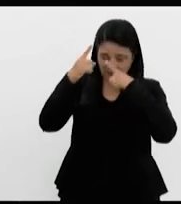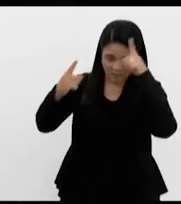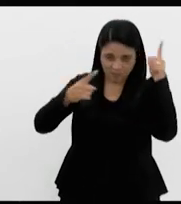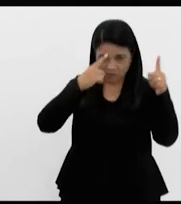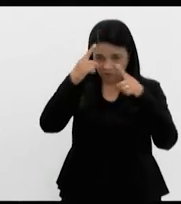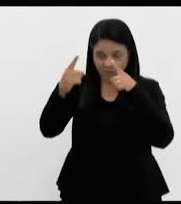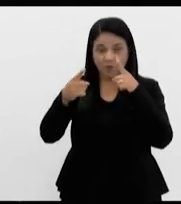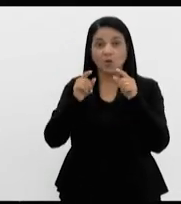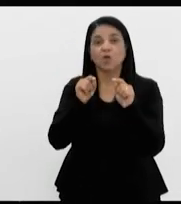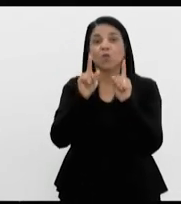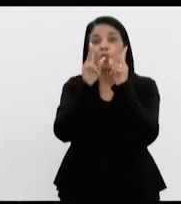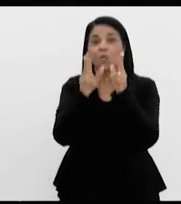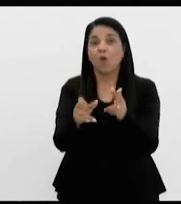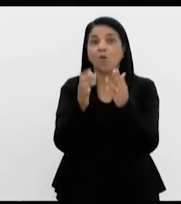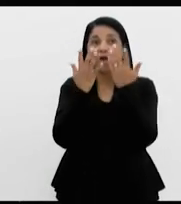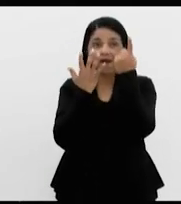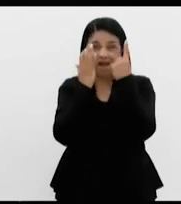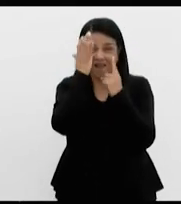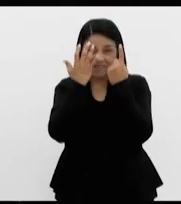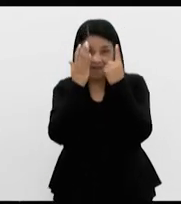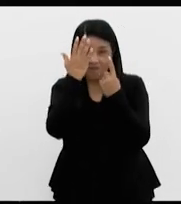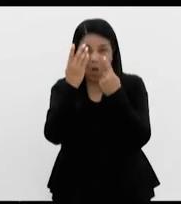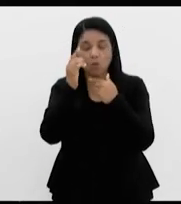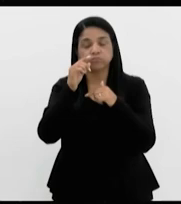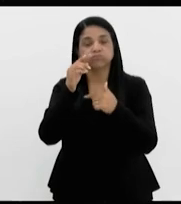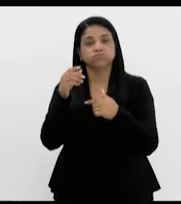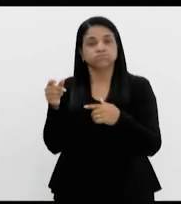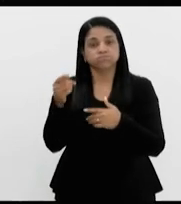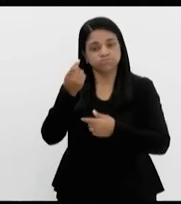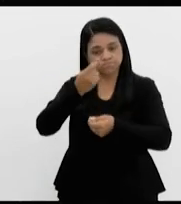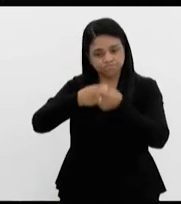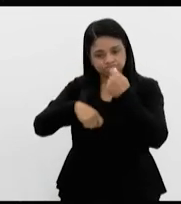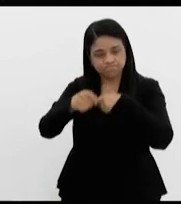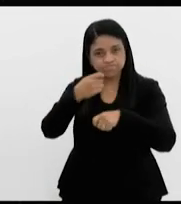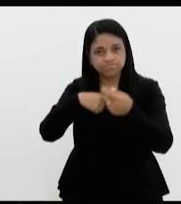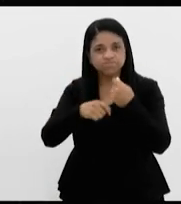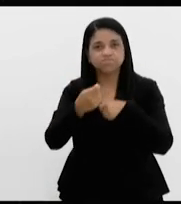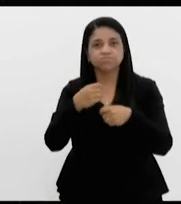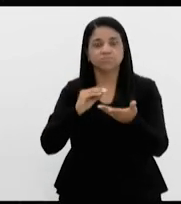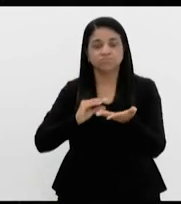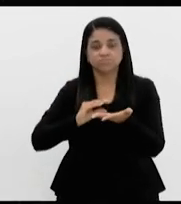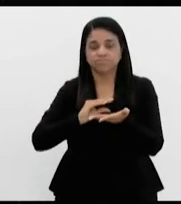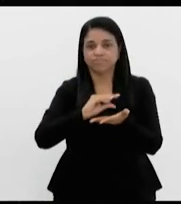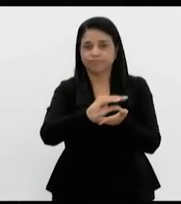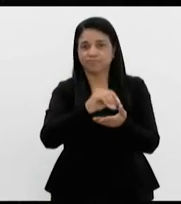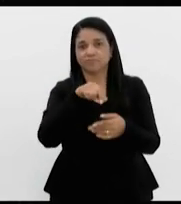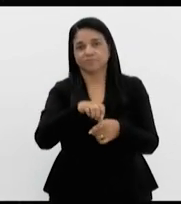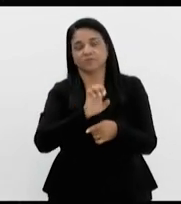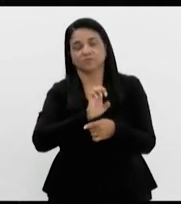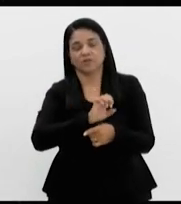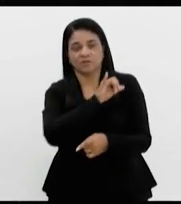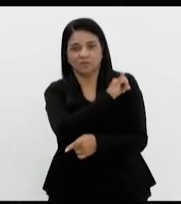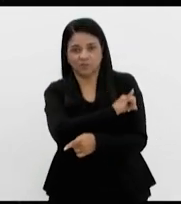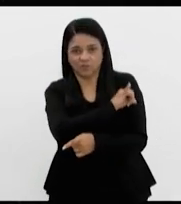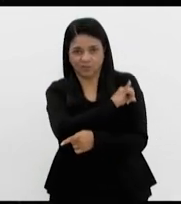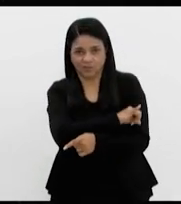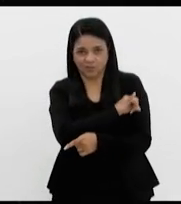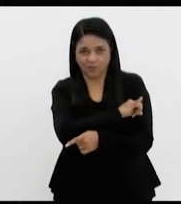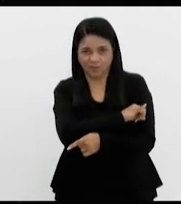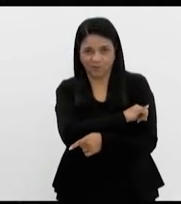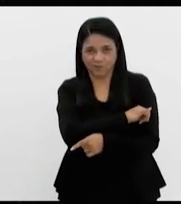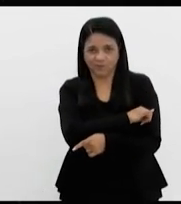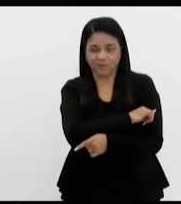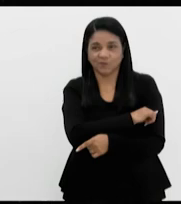carnaval, gera muita riqueza e gera recursos para o Estado do Rio de Janeiro.